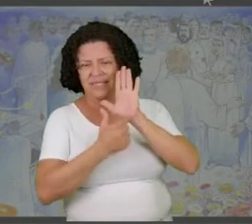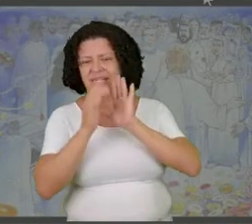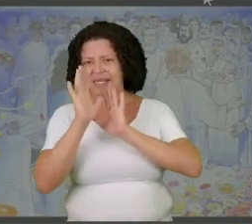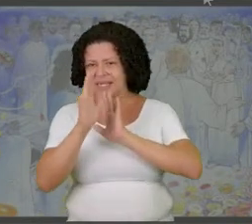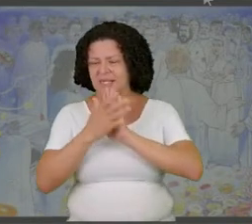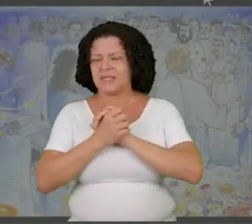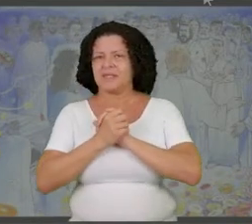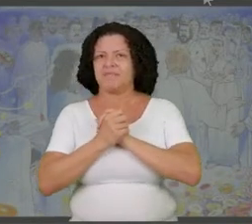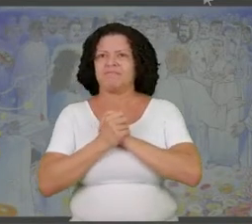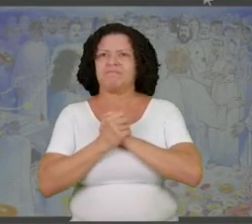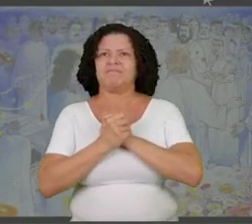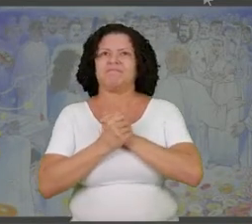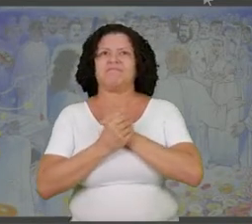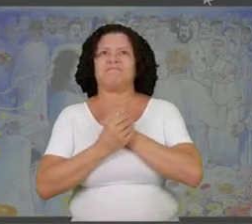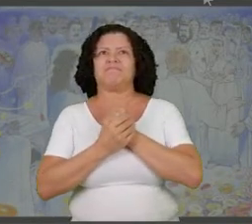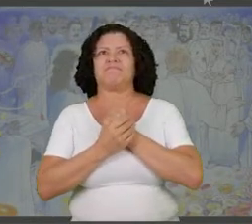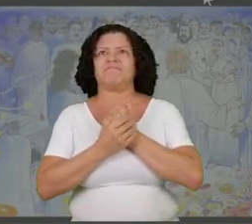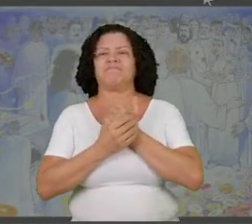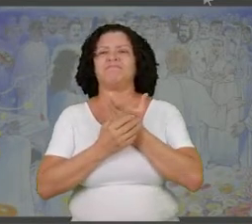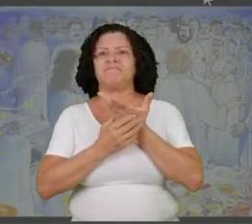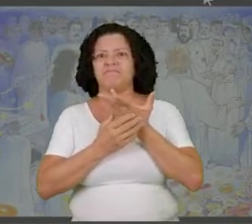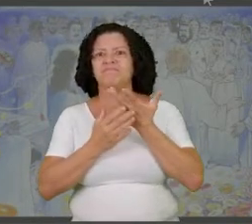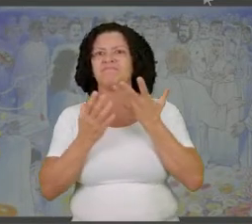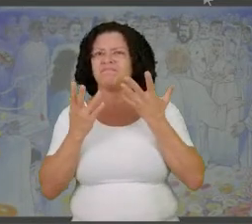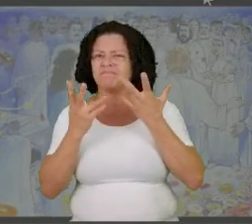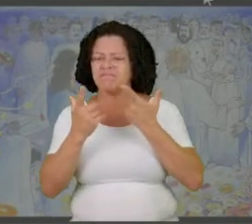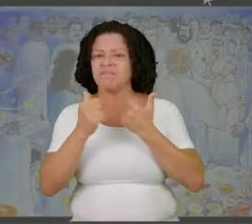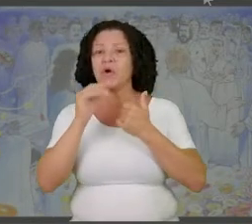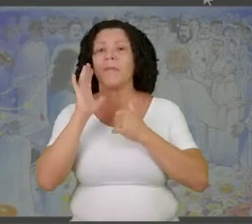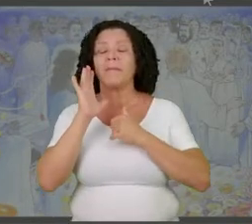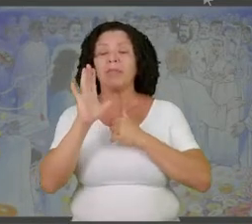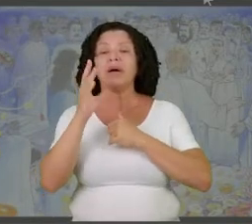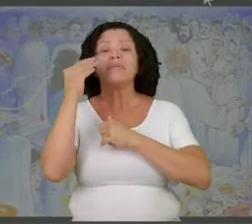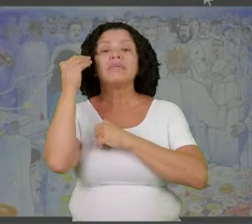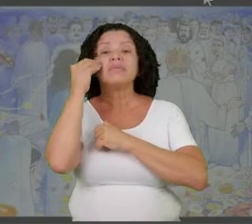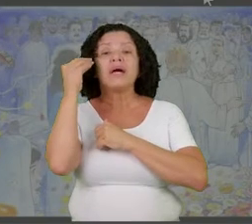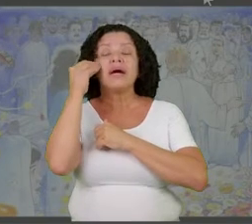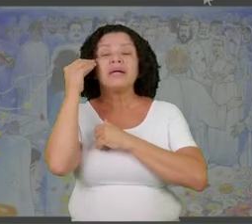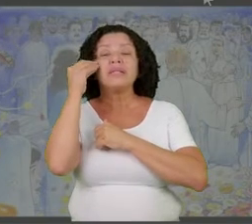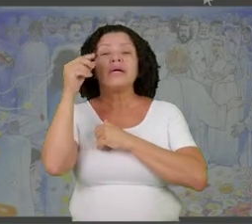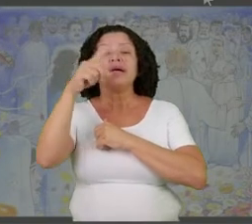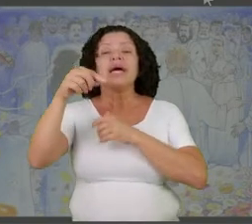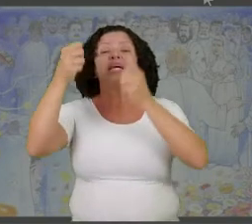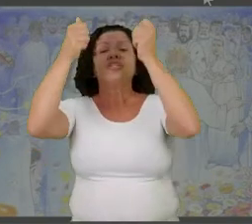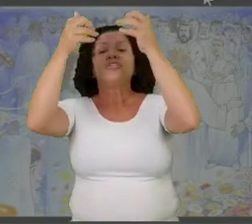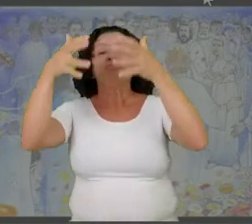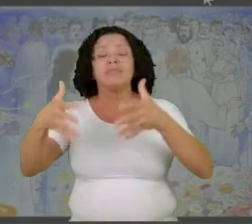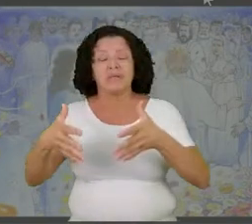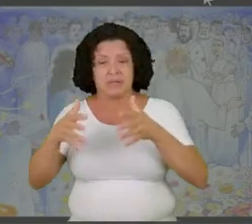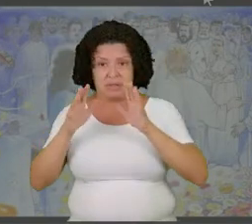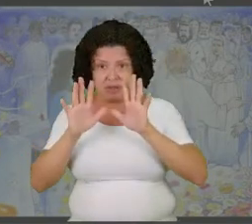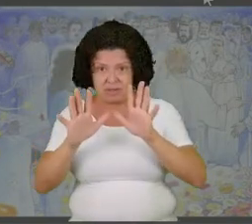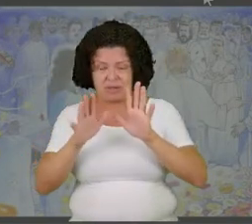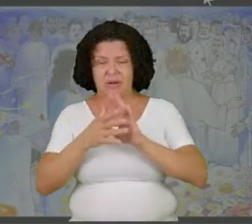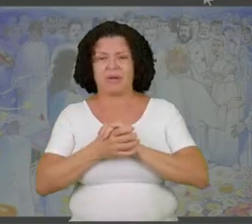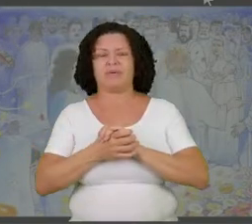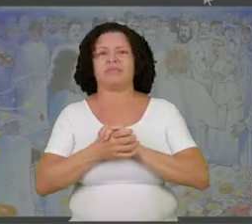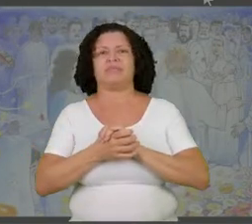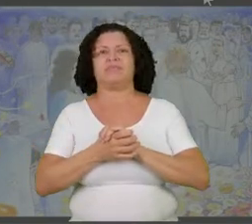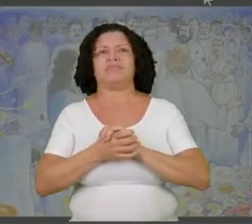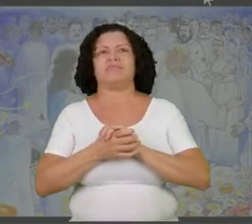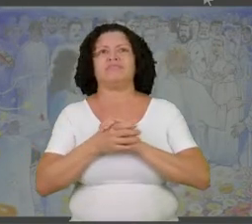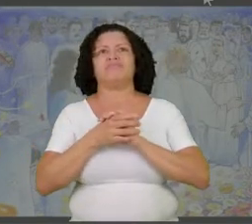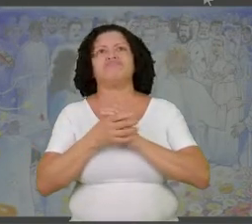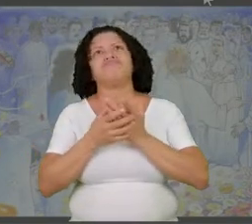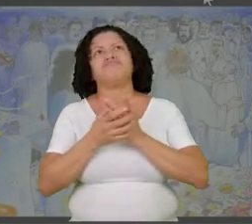né, bastante minimalista, mas na tentativa de explicar um pouco, dentro